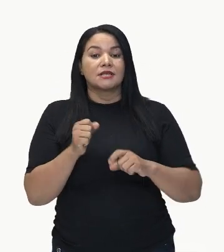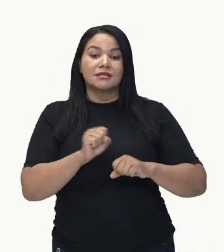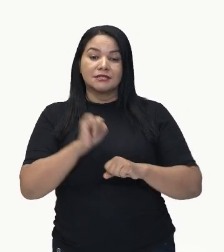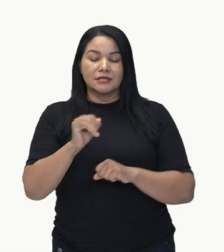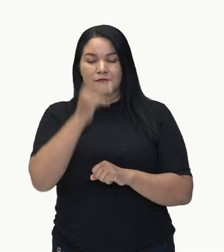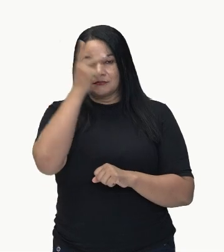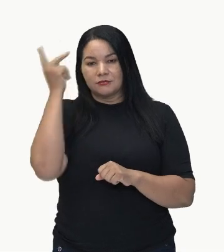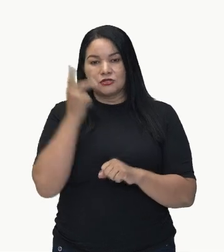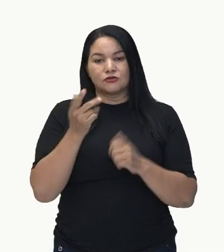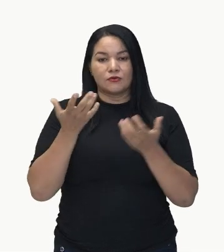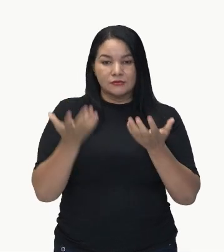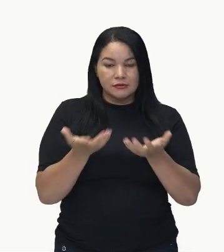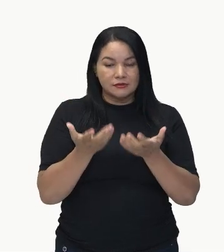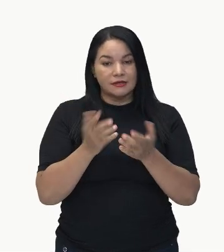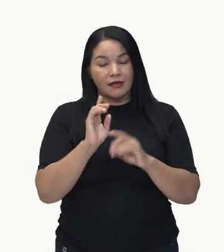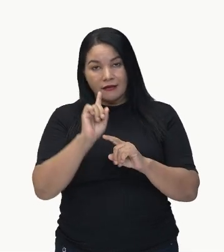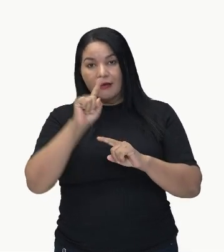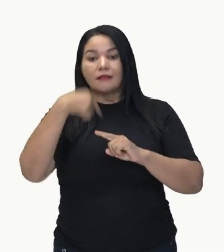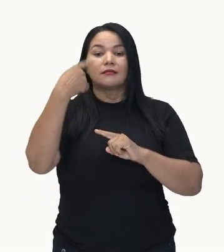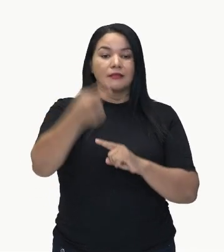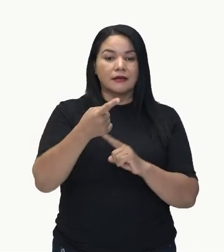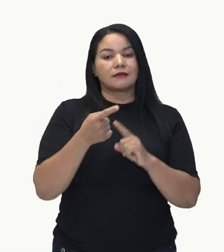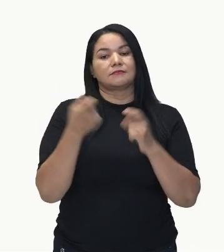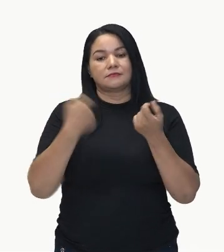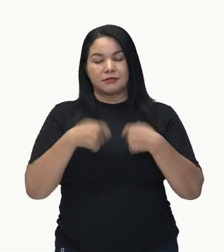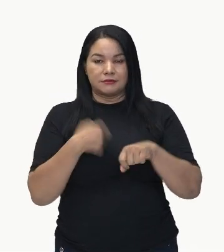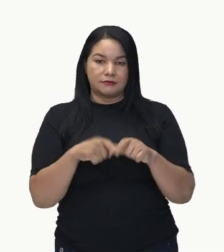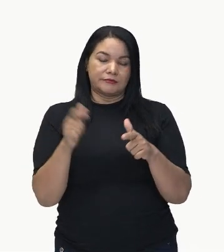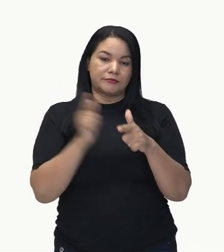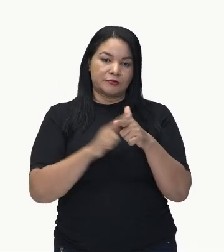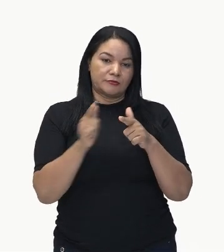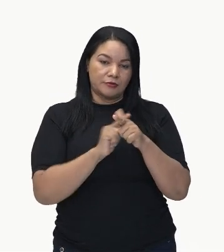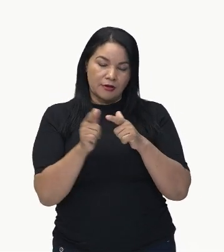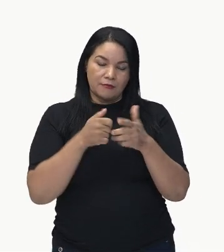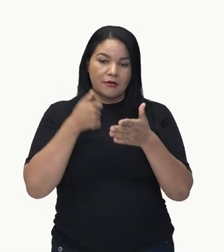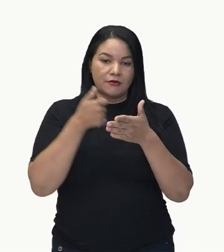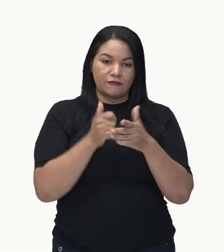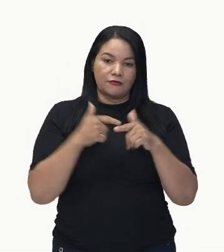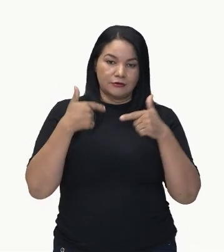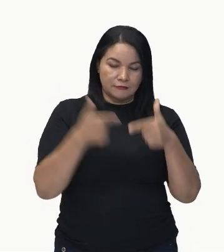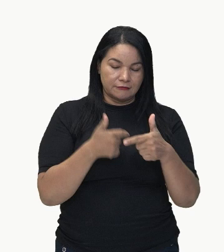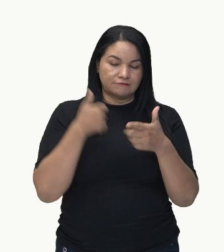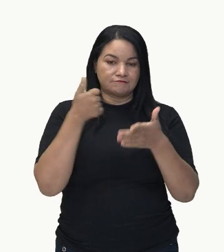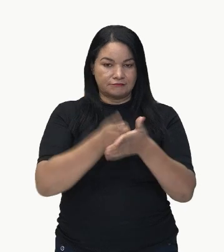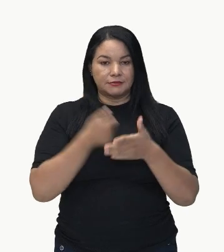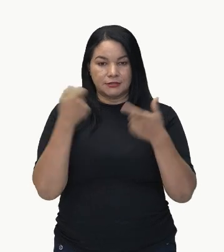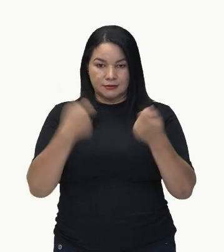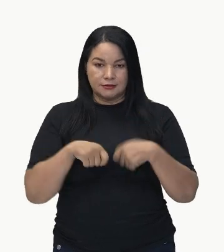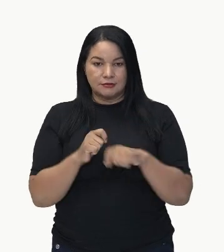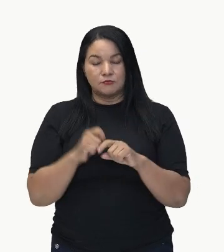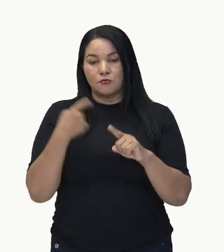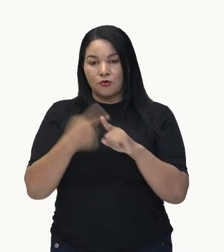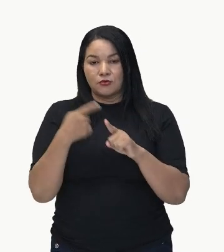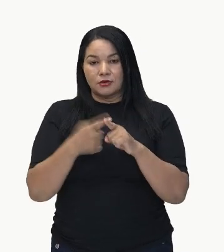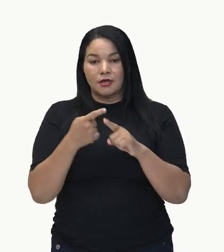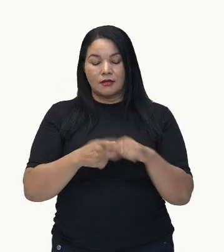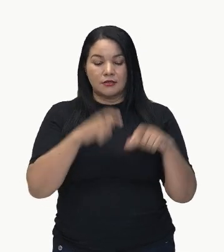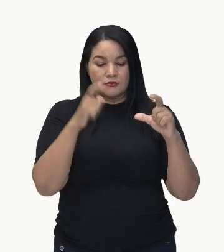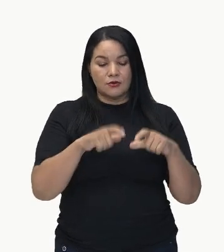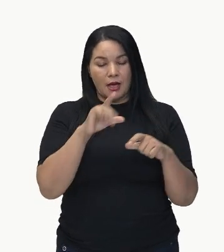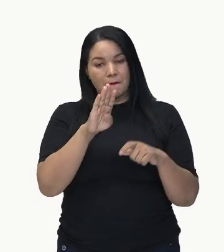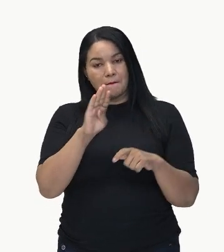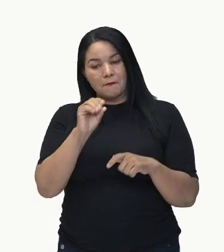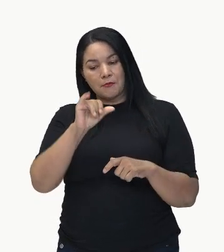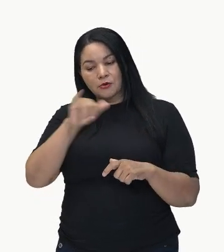seja, quem quer ir cada vez mais longe, porque o bojador era uma região que até durante um tempo